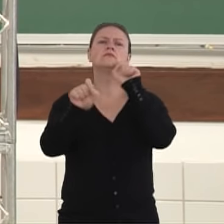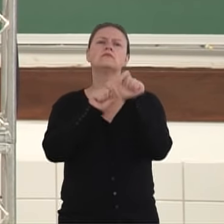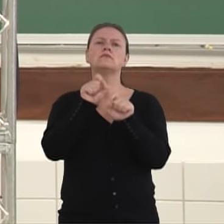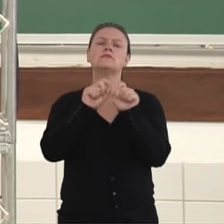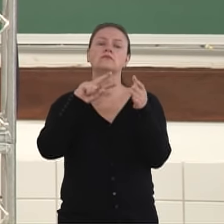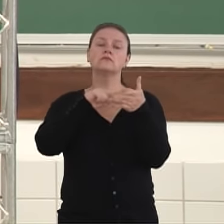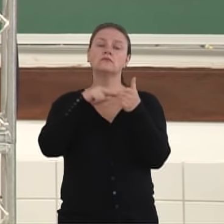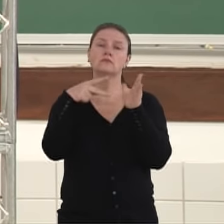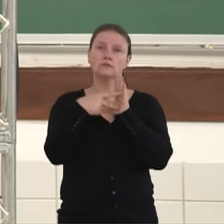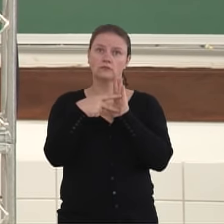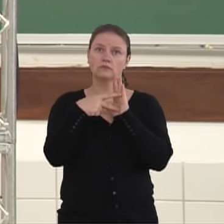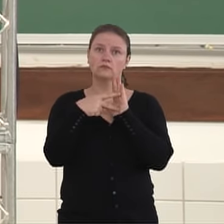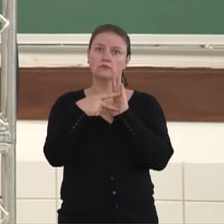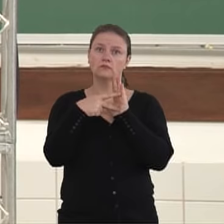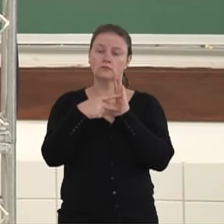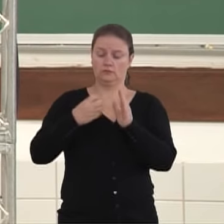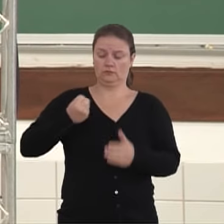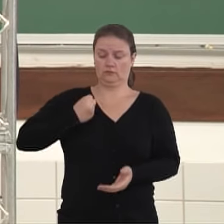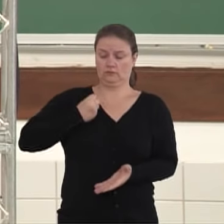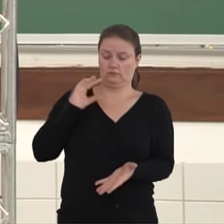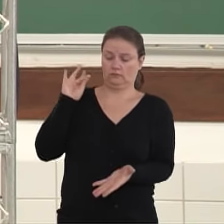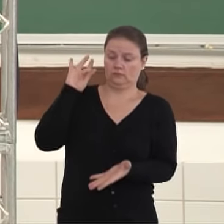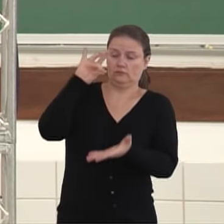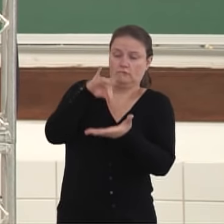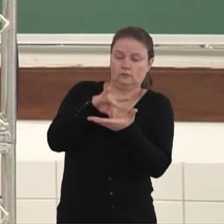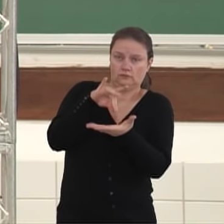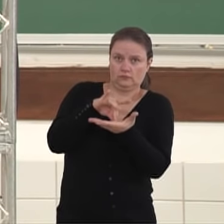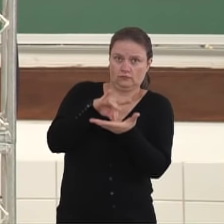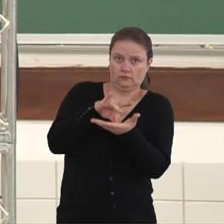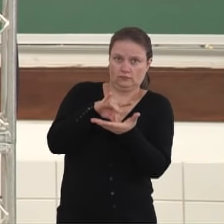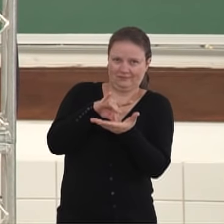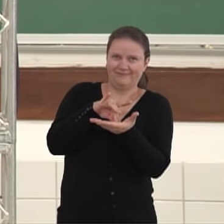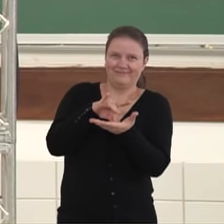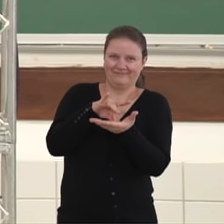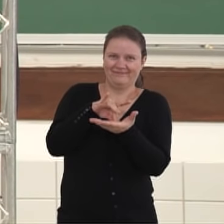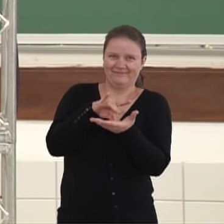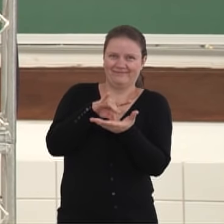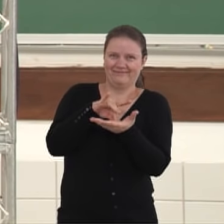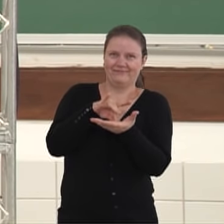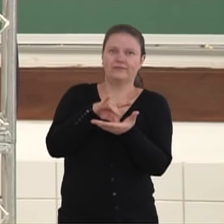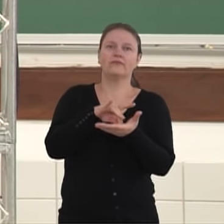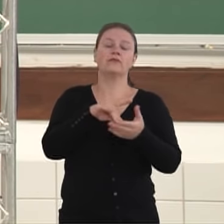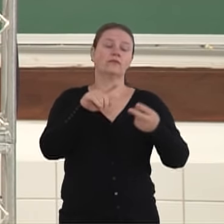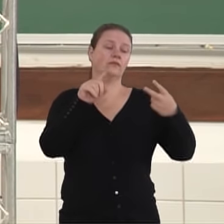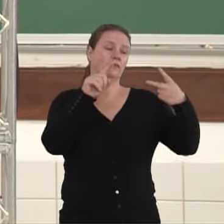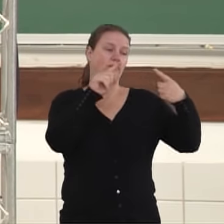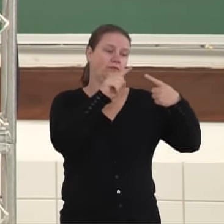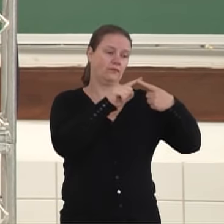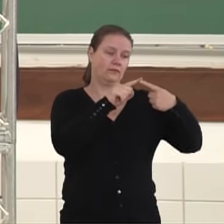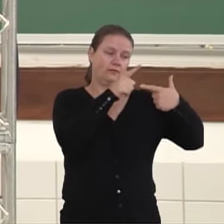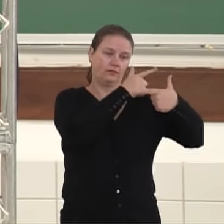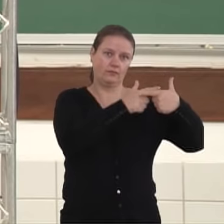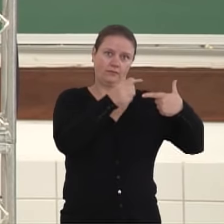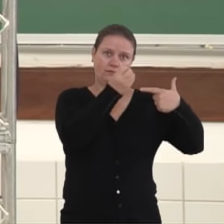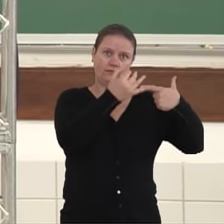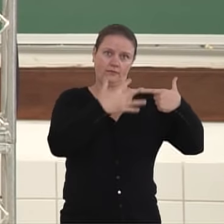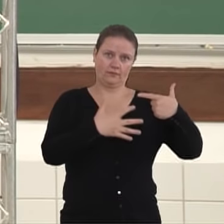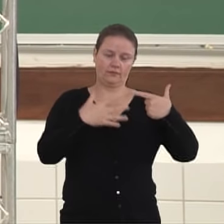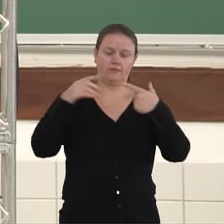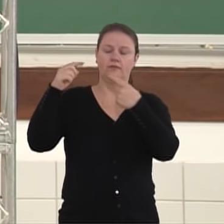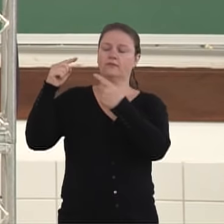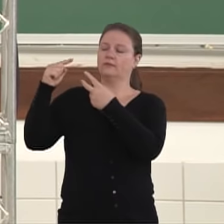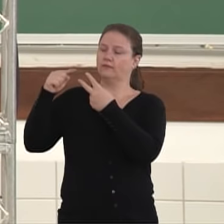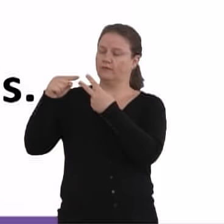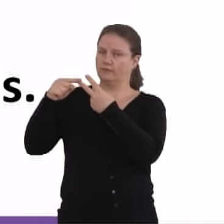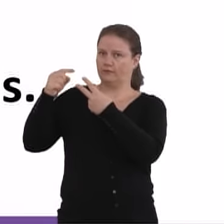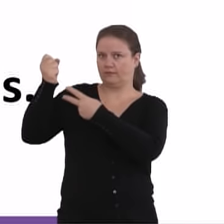dos números reais e dos irracionais, que formam os números, o conjunto dos números reais. Um tempo para